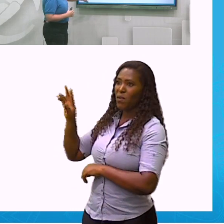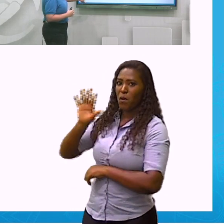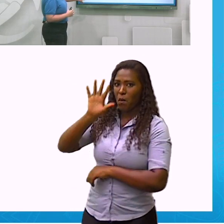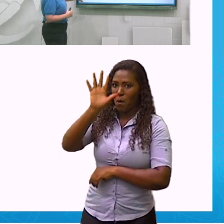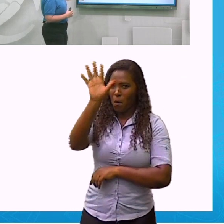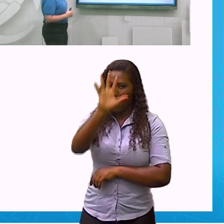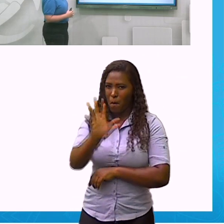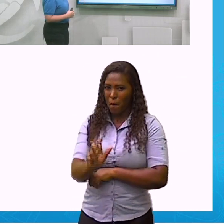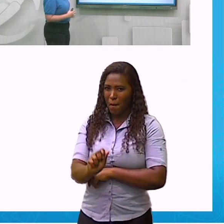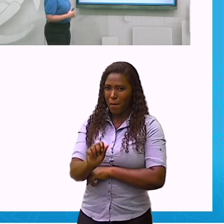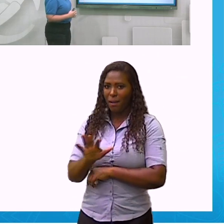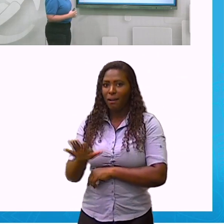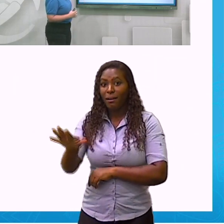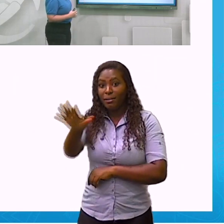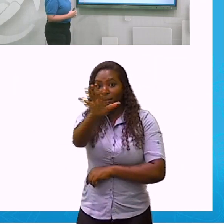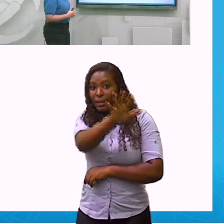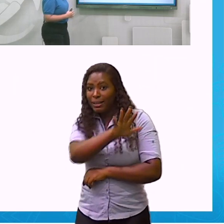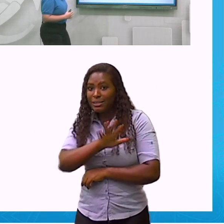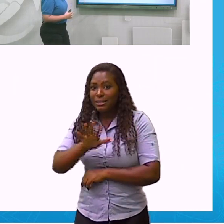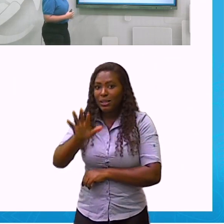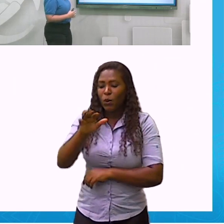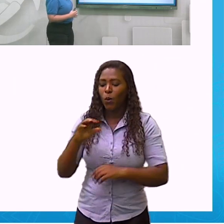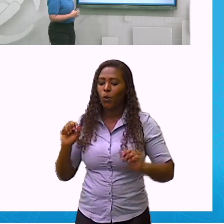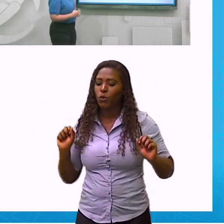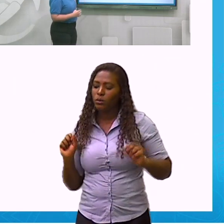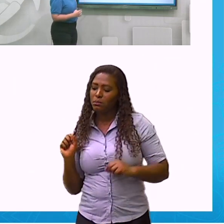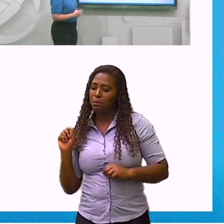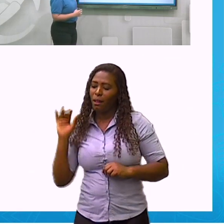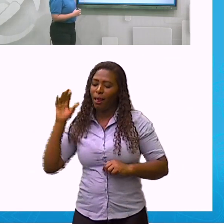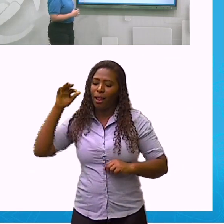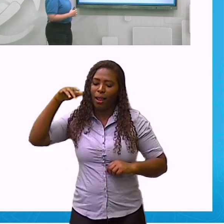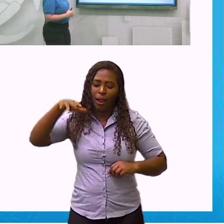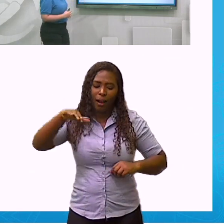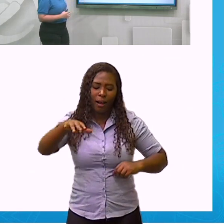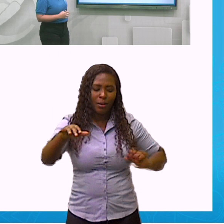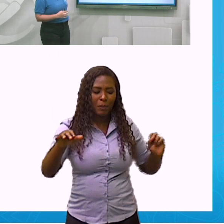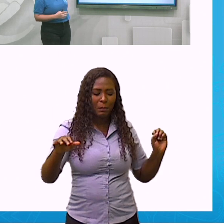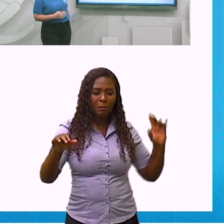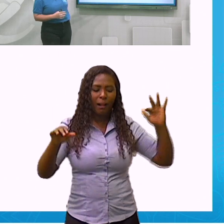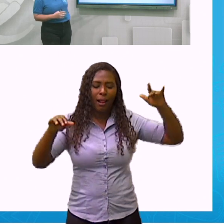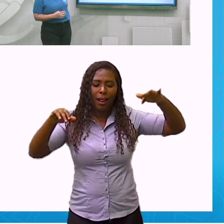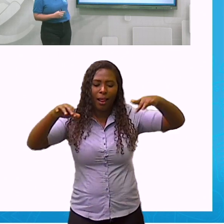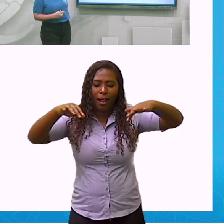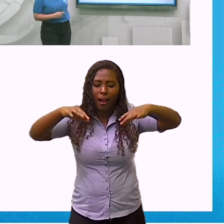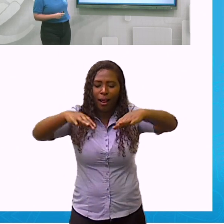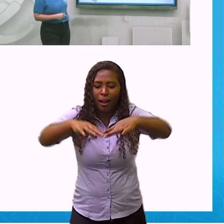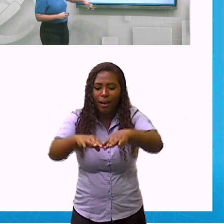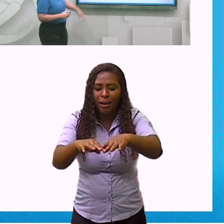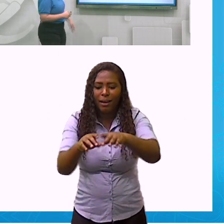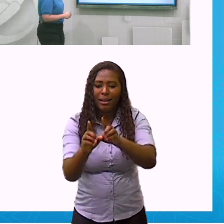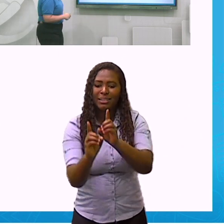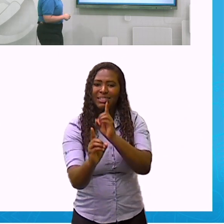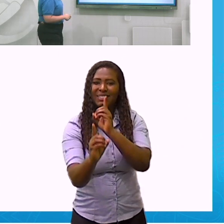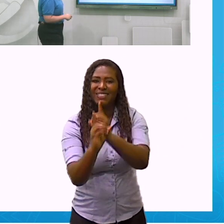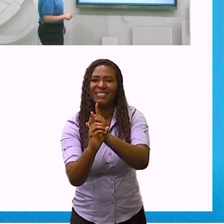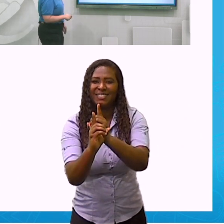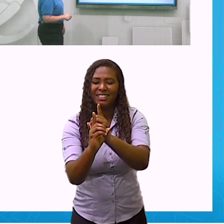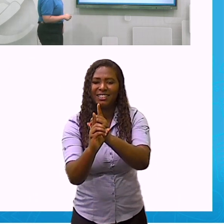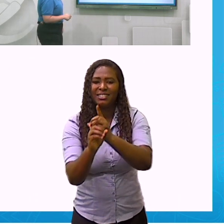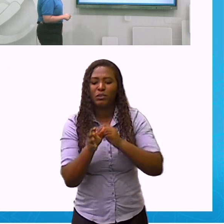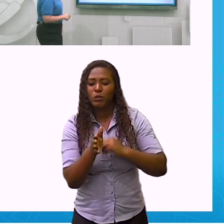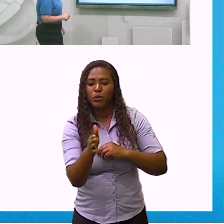tá? Onde os dois rios se encontram e daqui para lá nós temos o nosso Rio Doce.